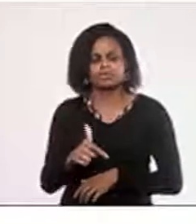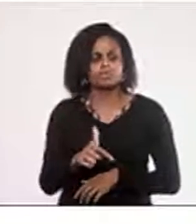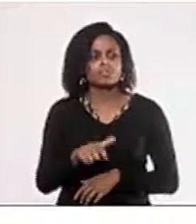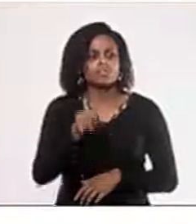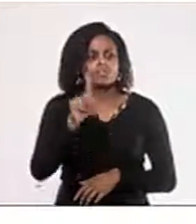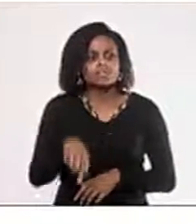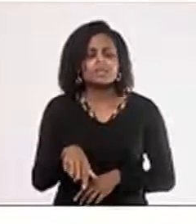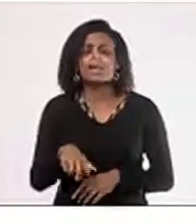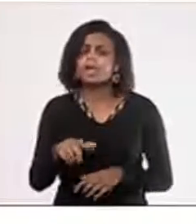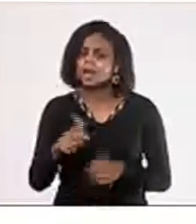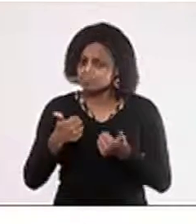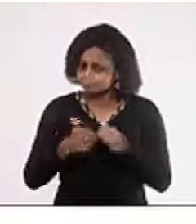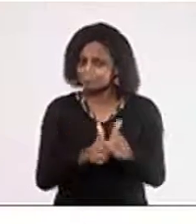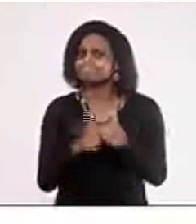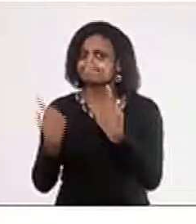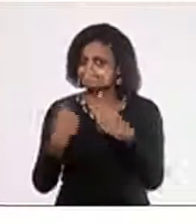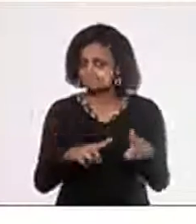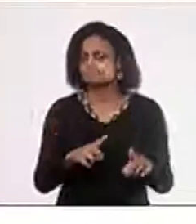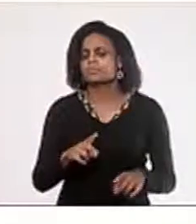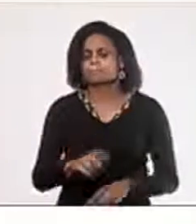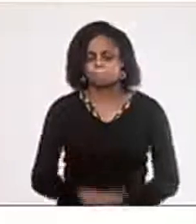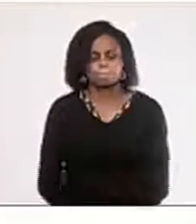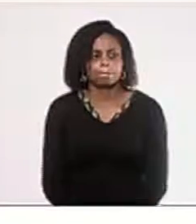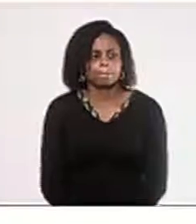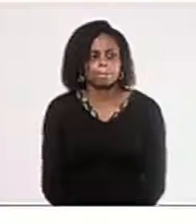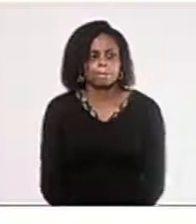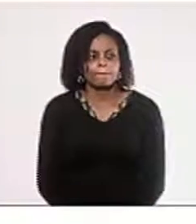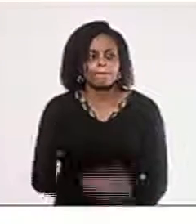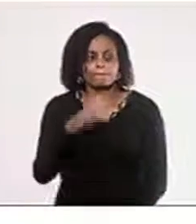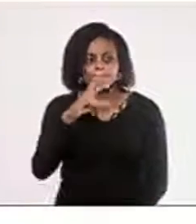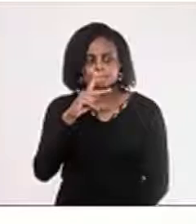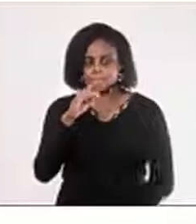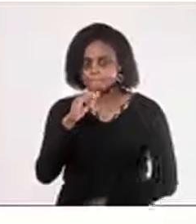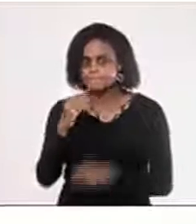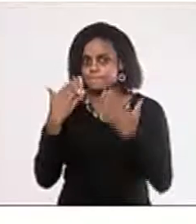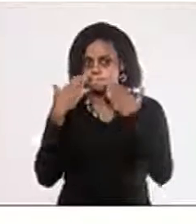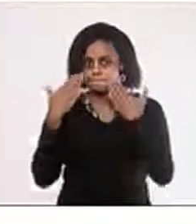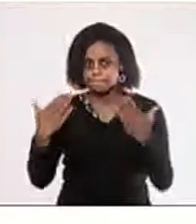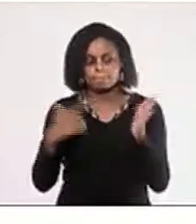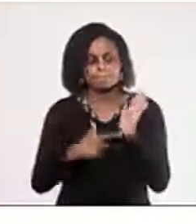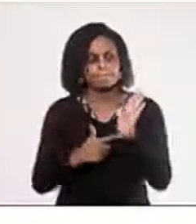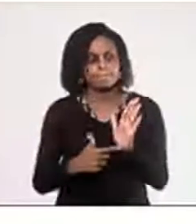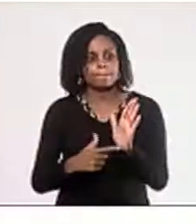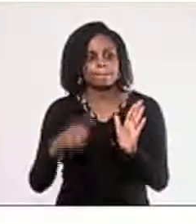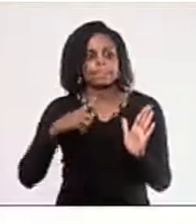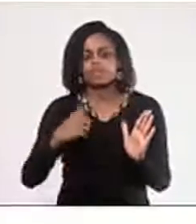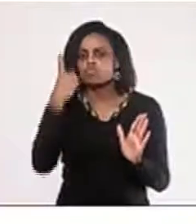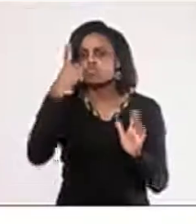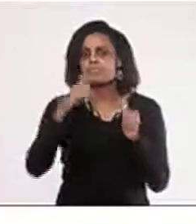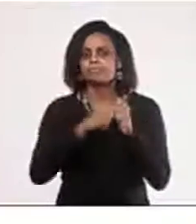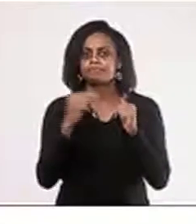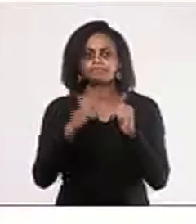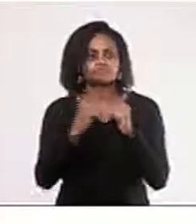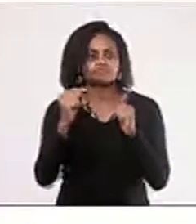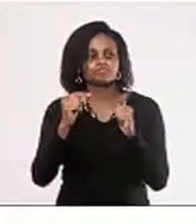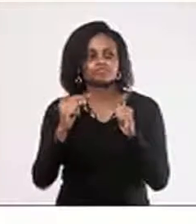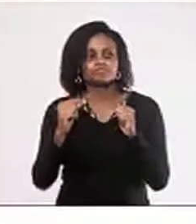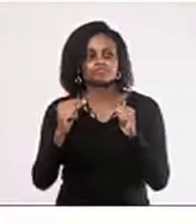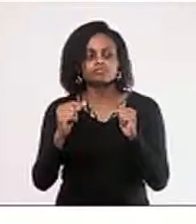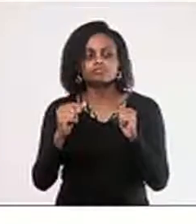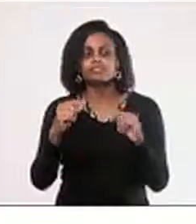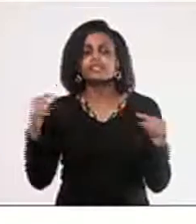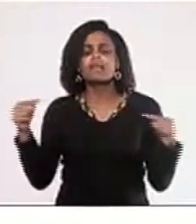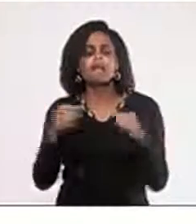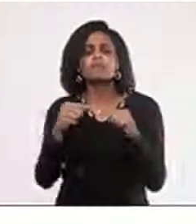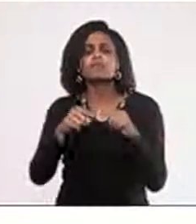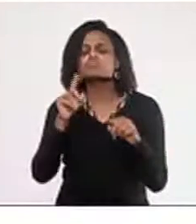que é disso que se trata. A CPI apresentada, ela tem um artigo que define o seu